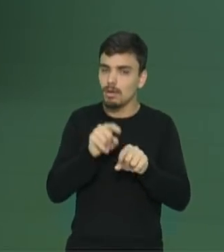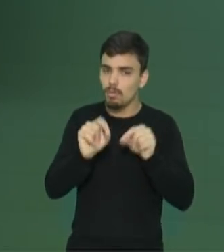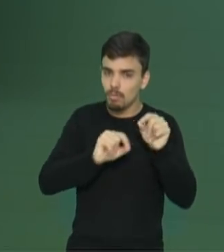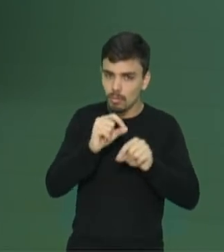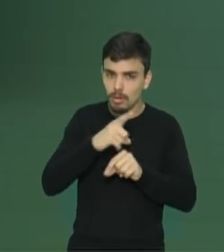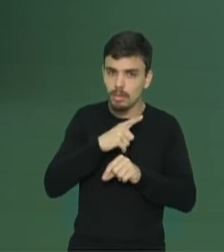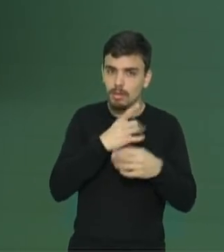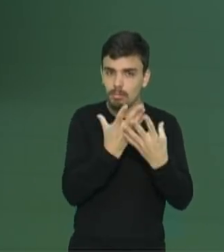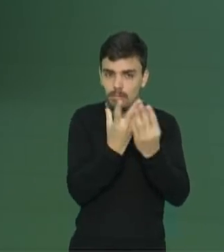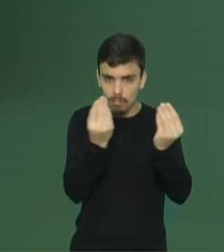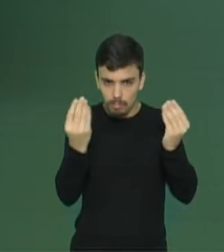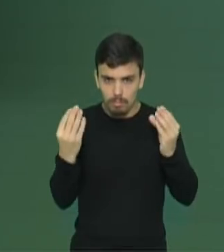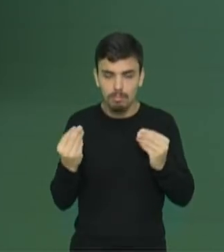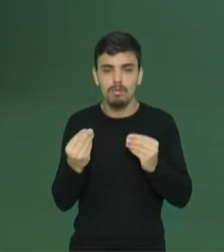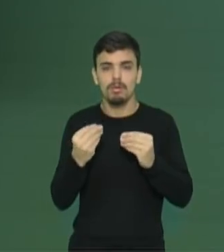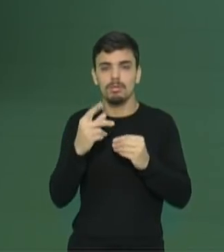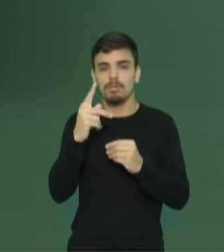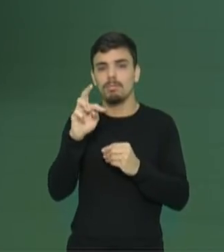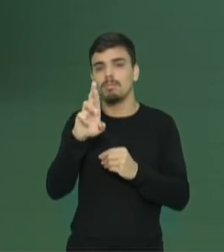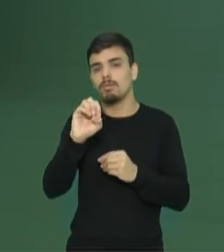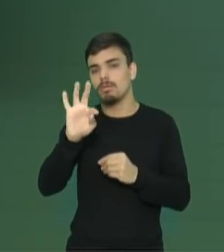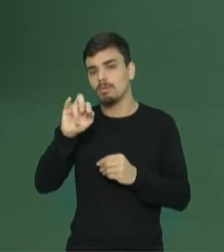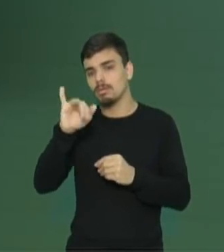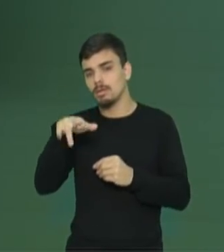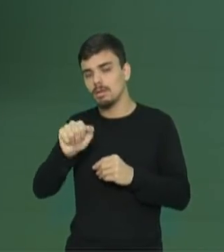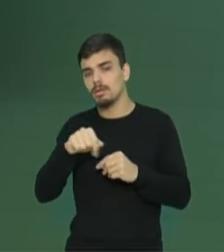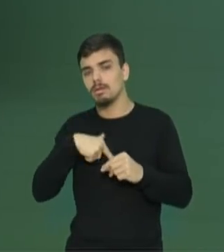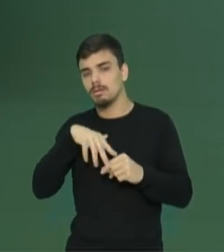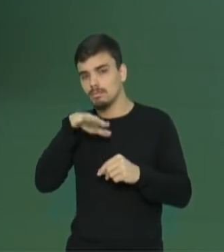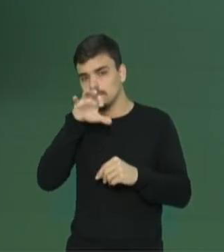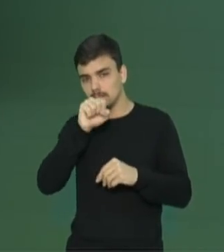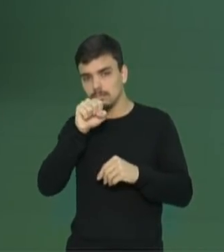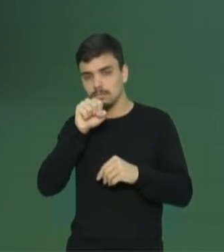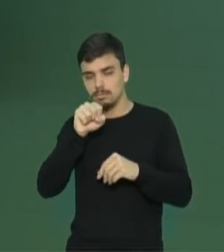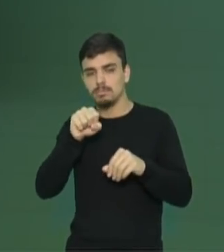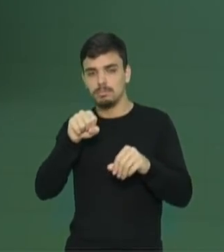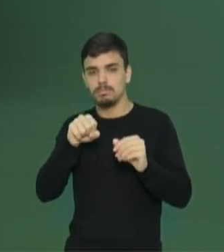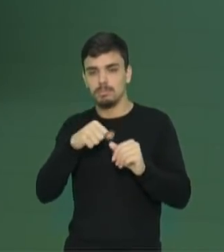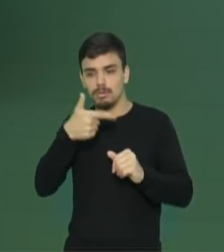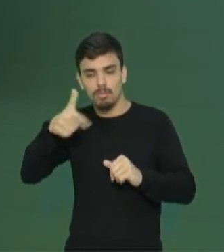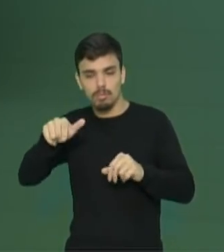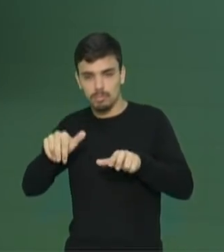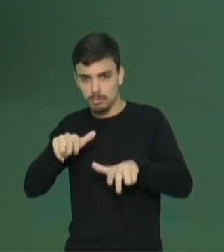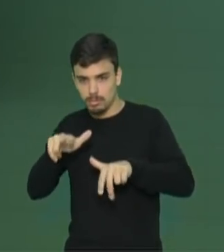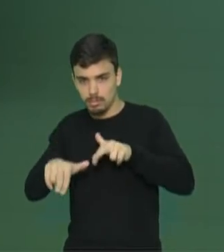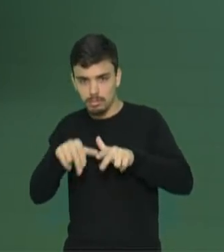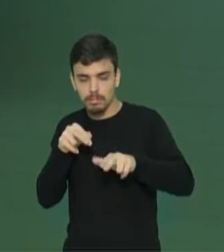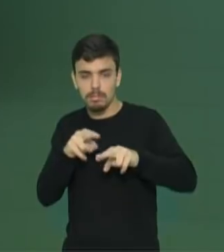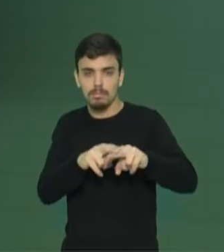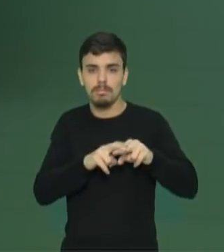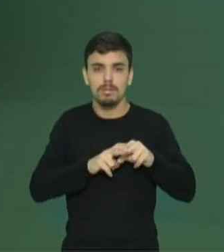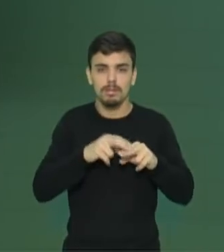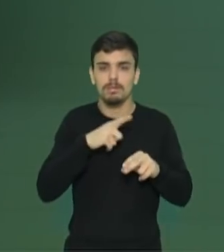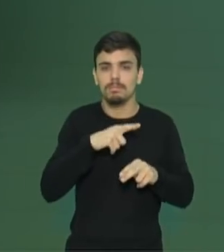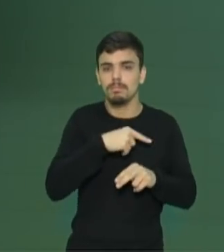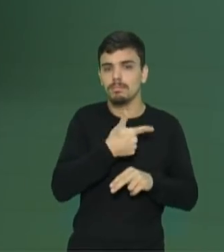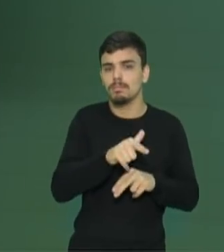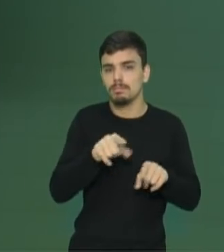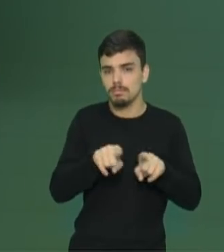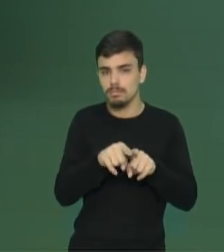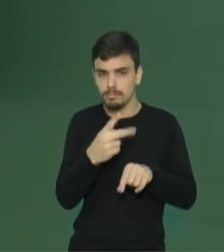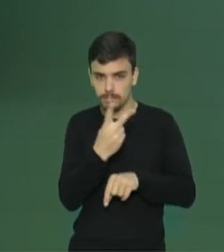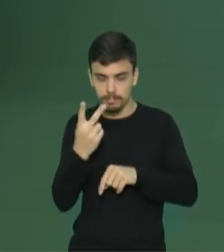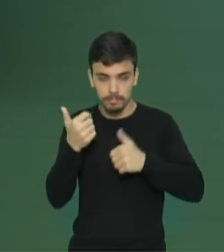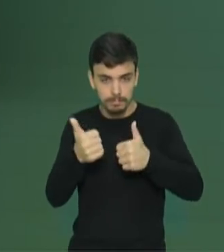de proteínas que precisa liberar muito mais nitrogênio que os outros artrópodes. Então, além dos tubos de Malpighi, eles têm também as glândulas